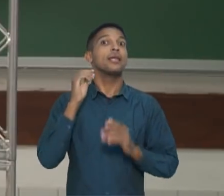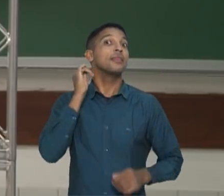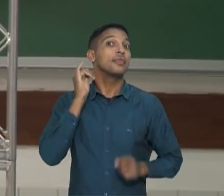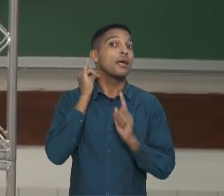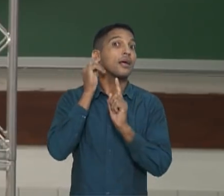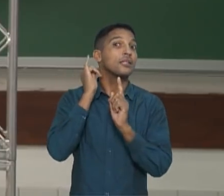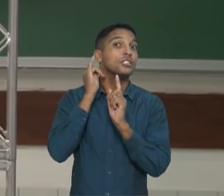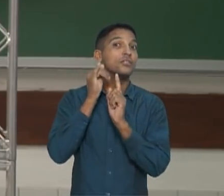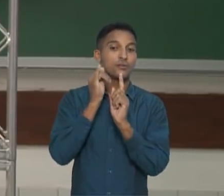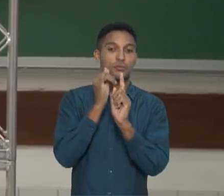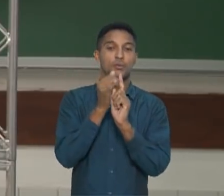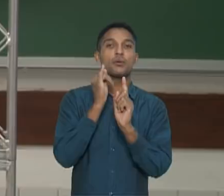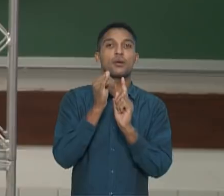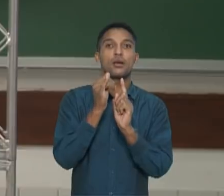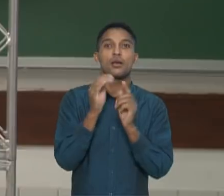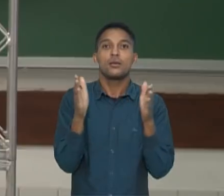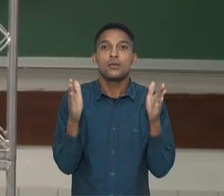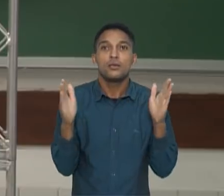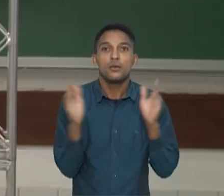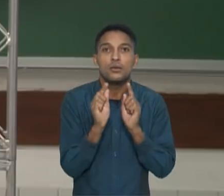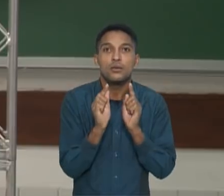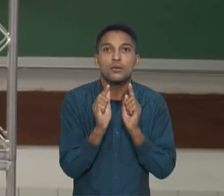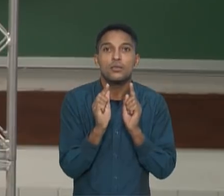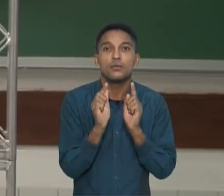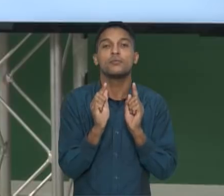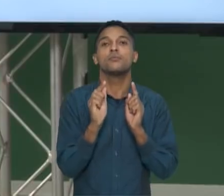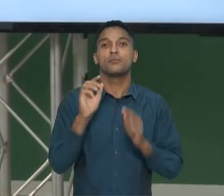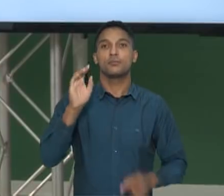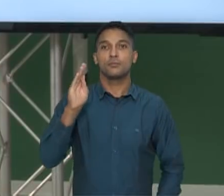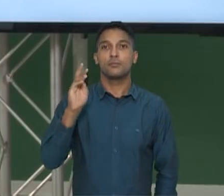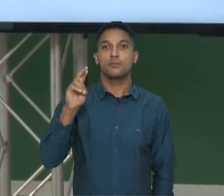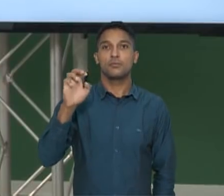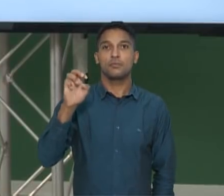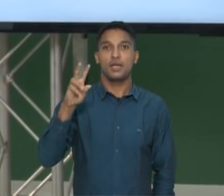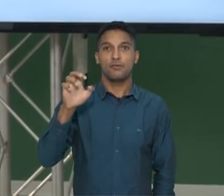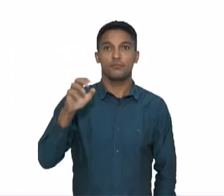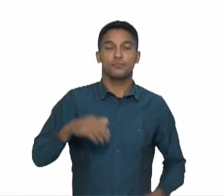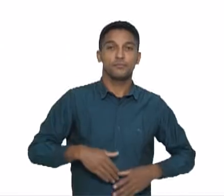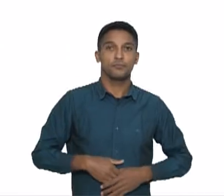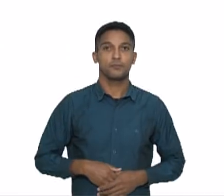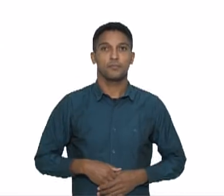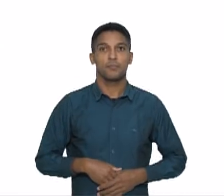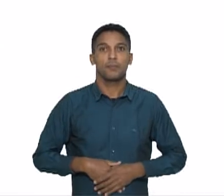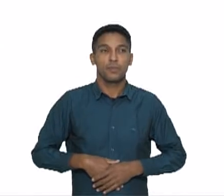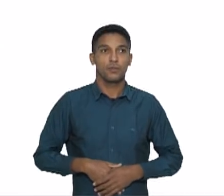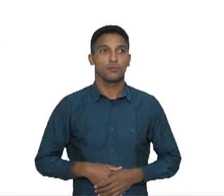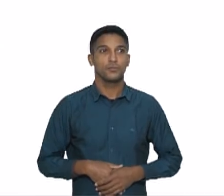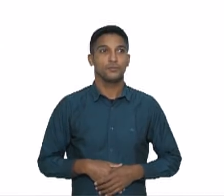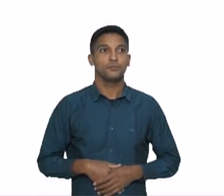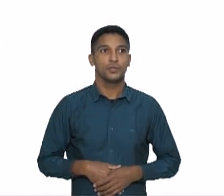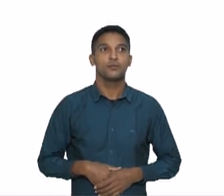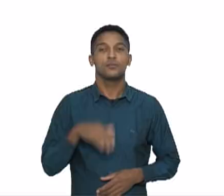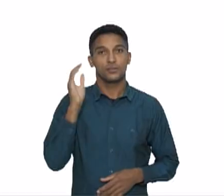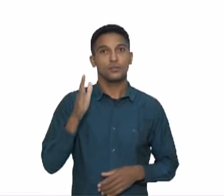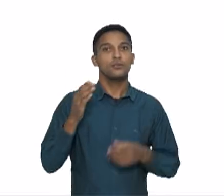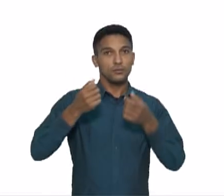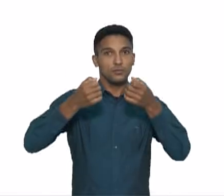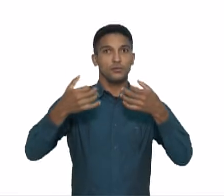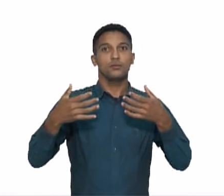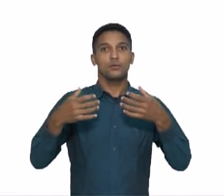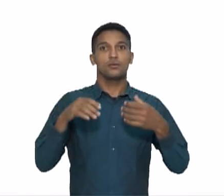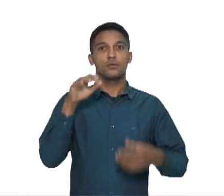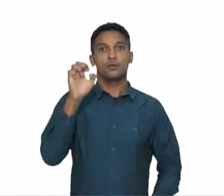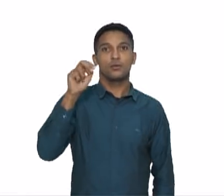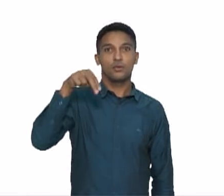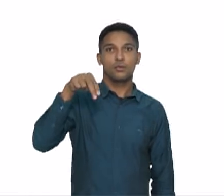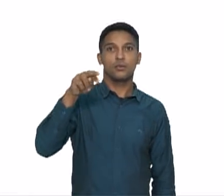certo? O enredo, como a gente já discutiu também, ele constitui-se como as sequências de ações dentro da história.